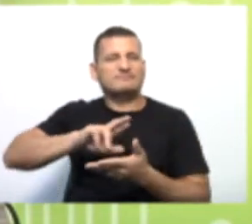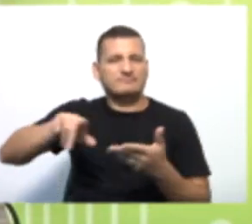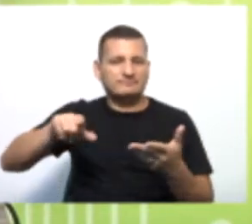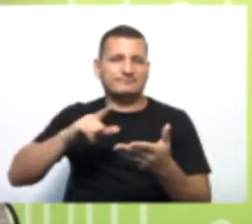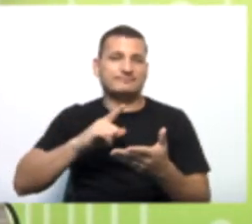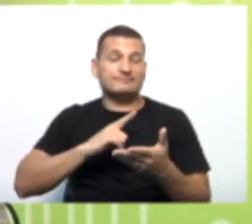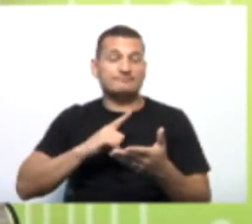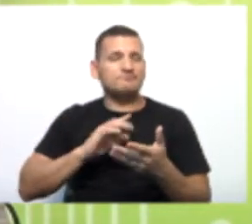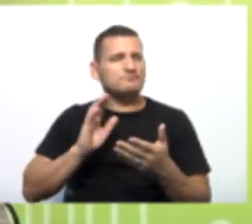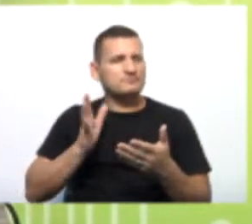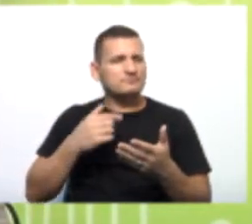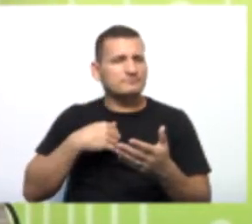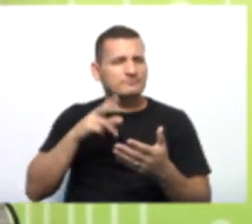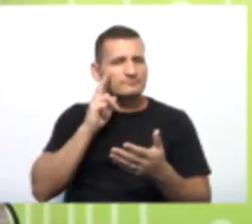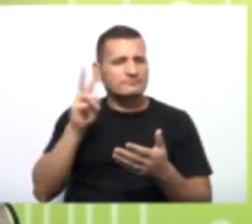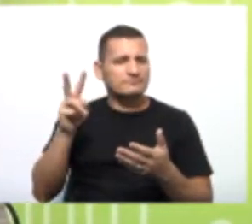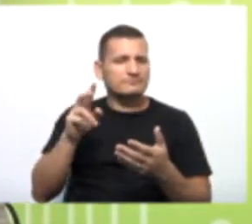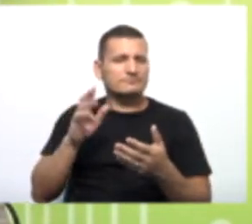até também